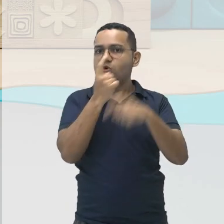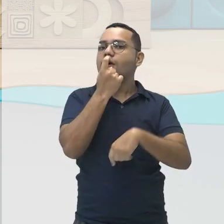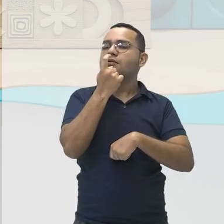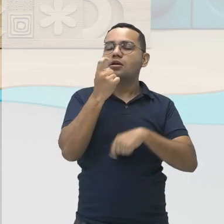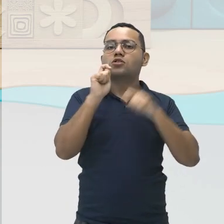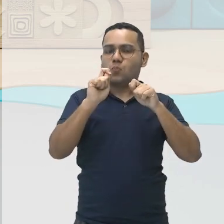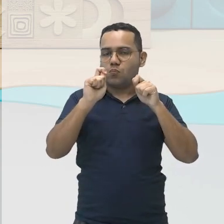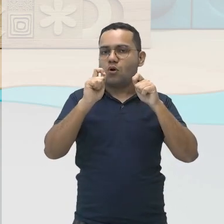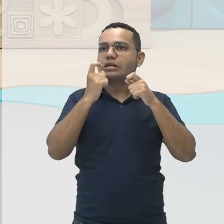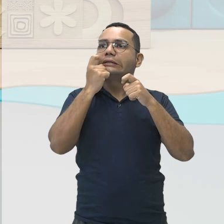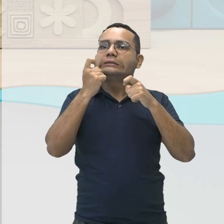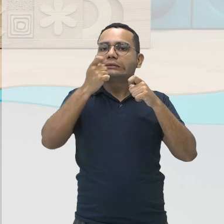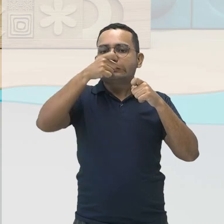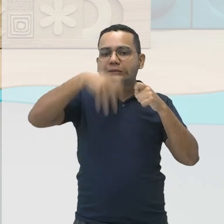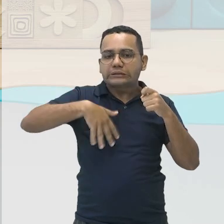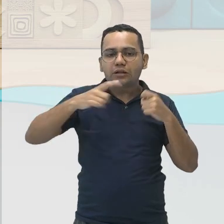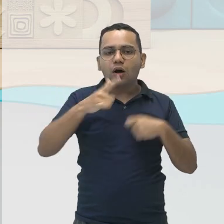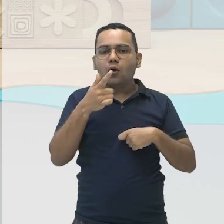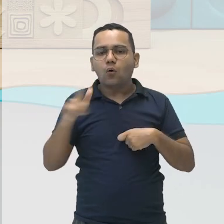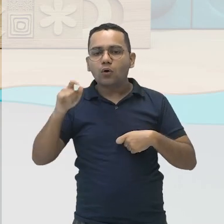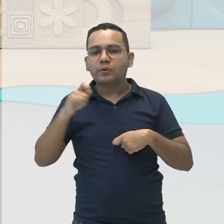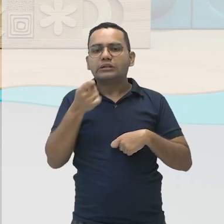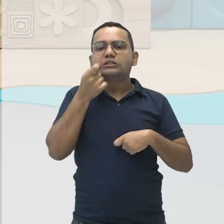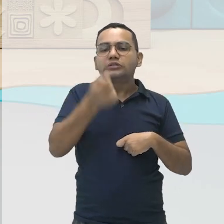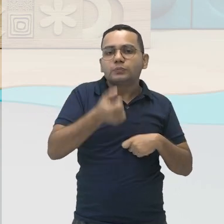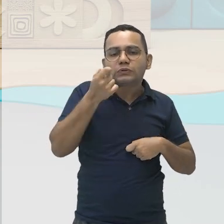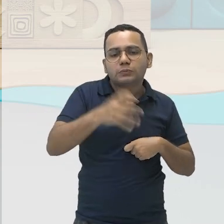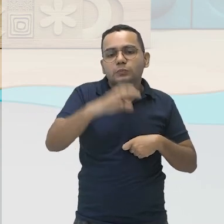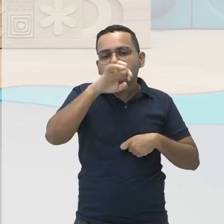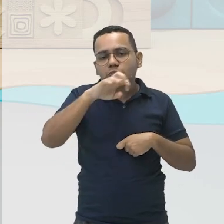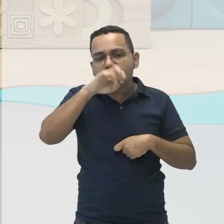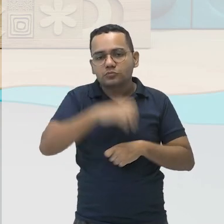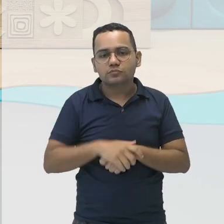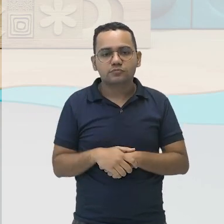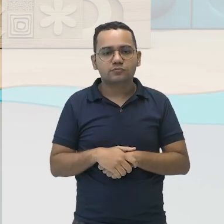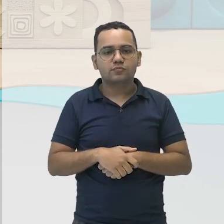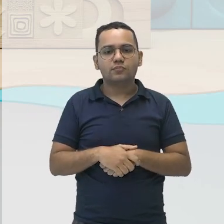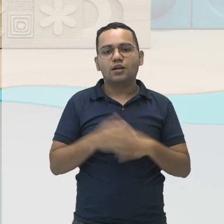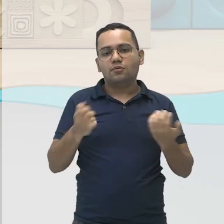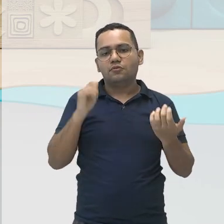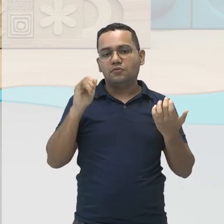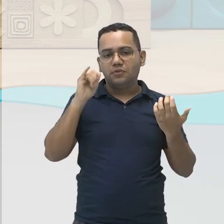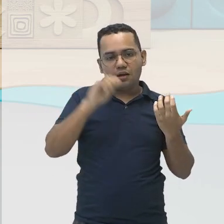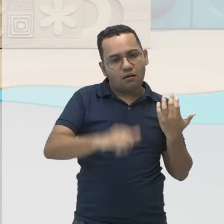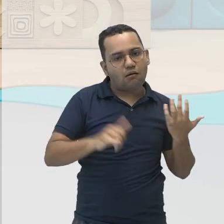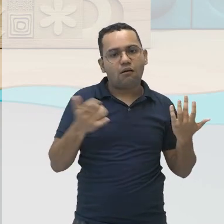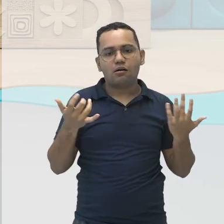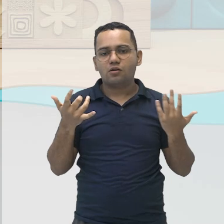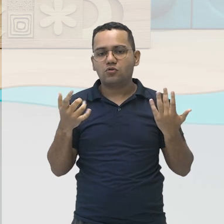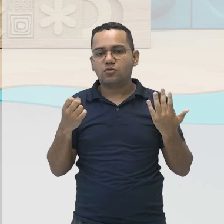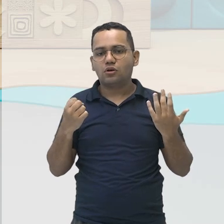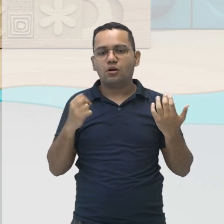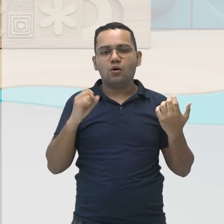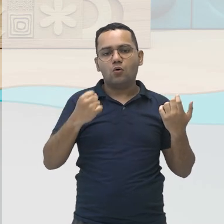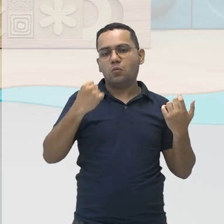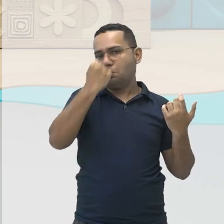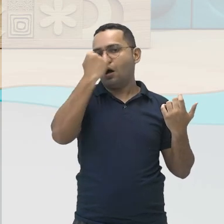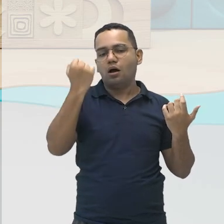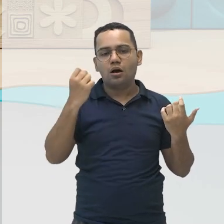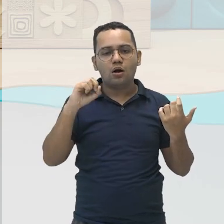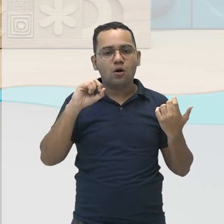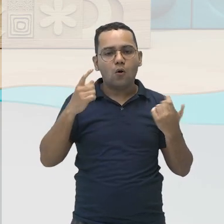atmosférica, locais altos onde o ar ele é rarefeito, viagem de avião também, contusão, corpo